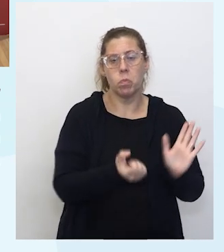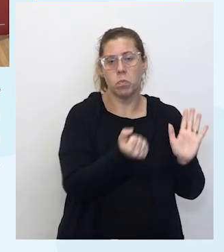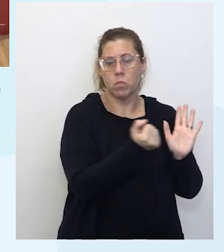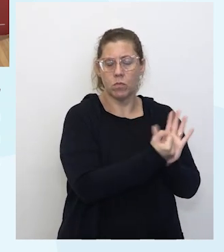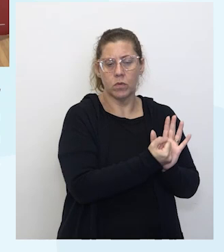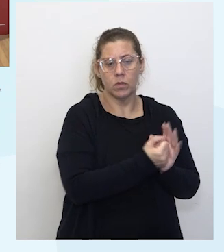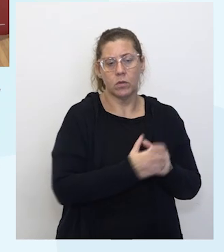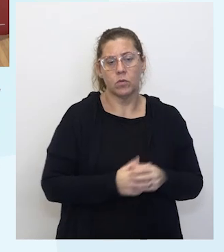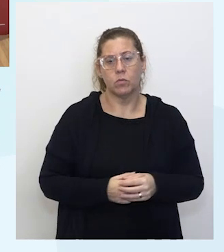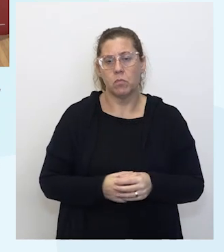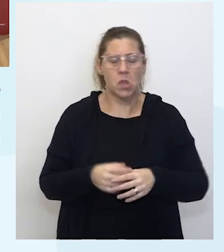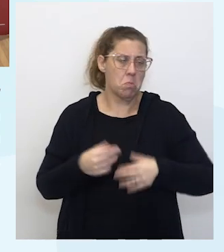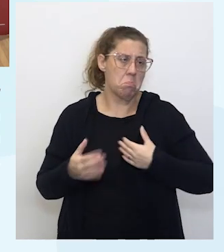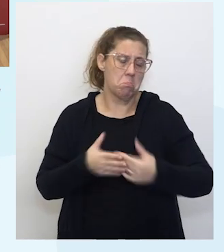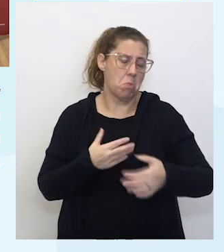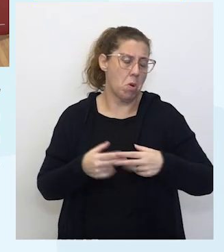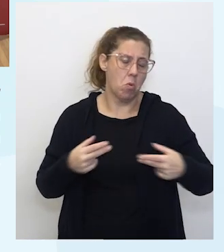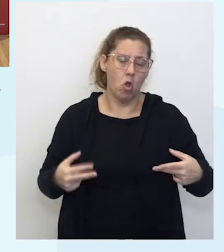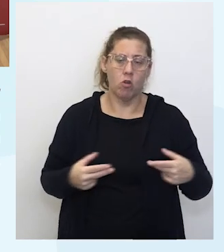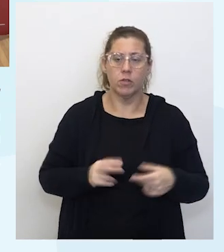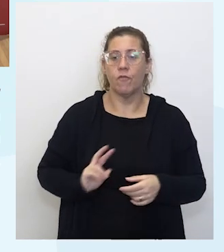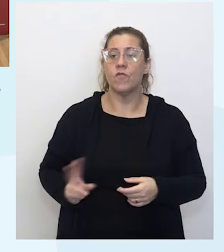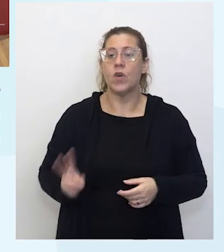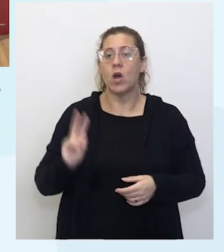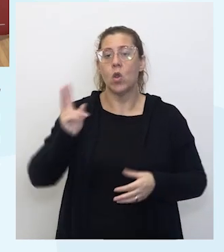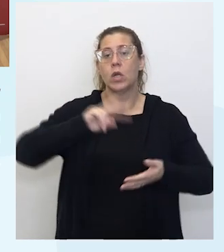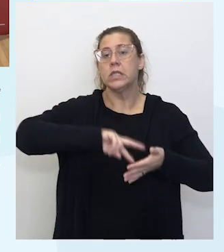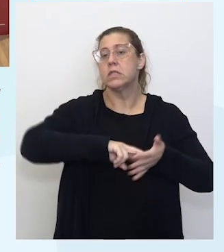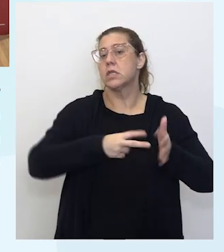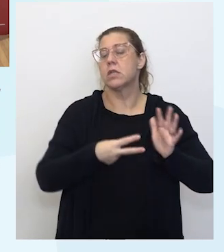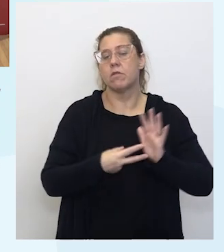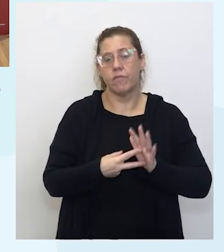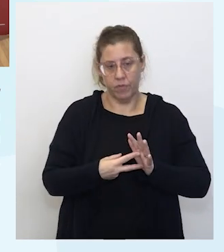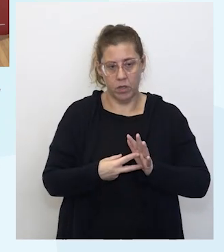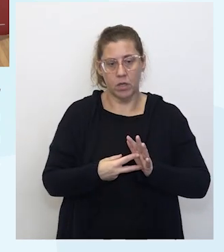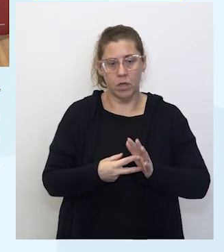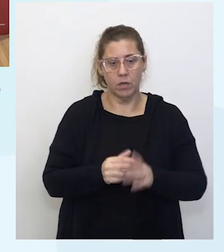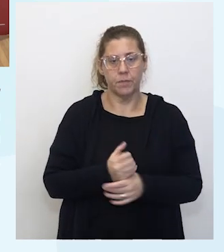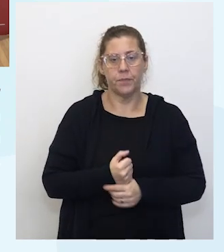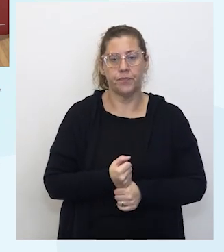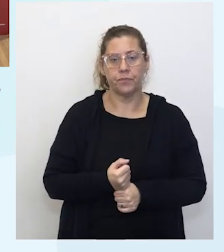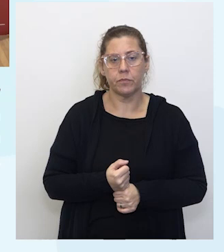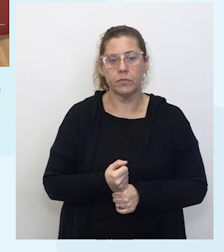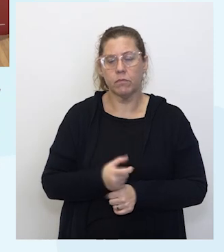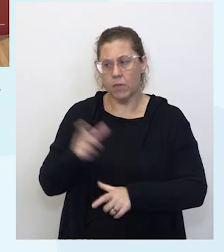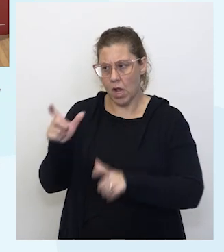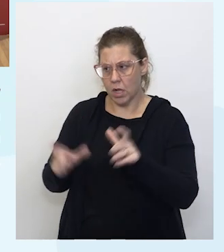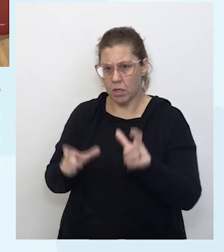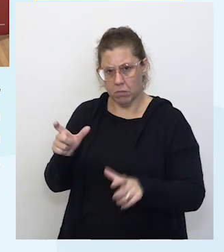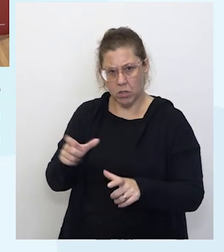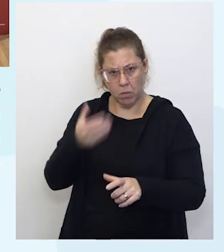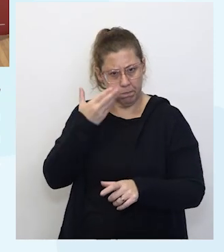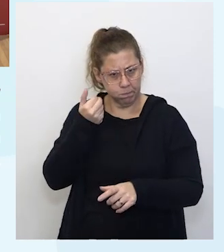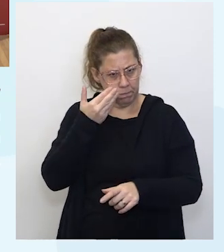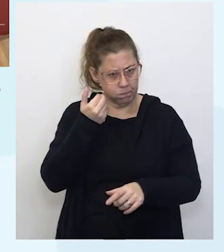alguma coisa cujo valor e significado são atribuídos pelas pessoas que o usam. Então, vejam,